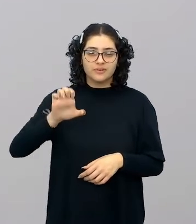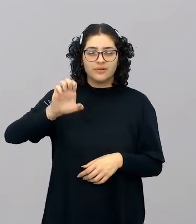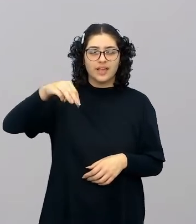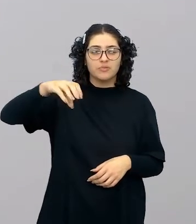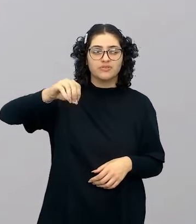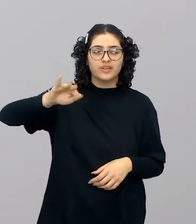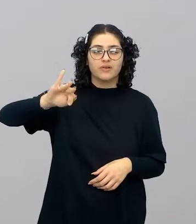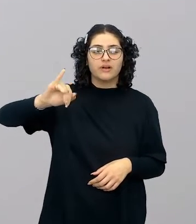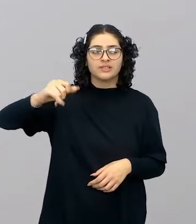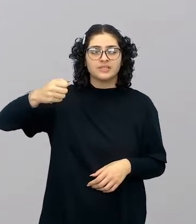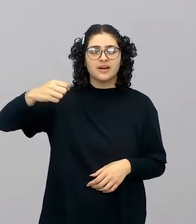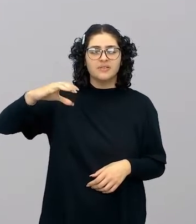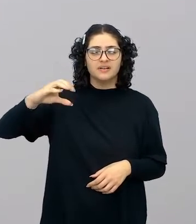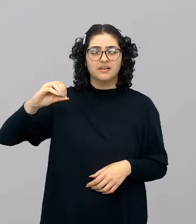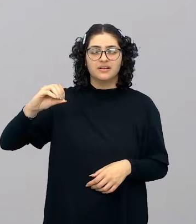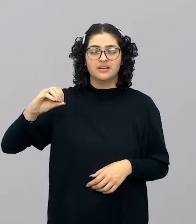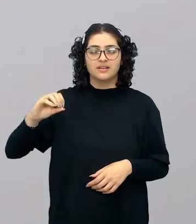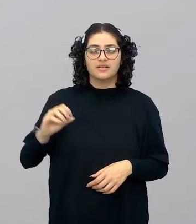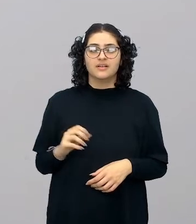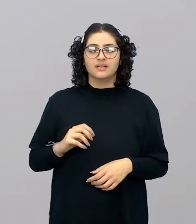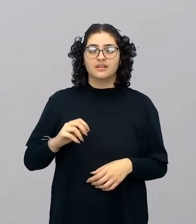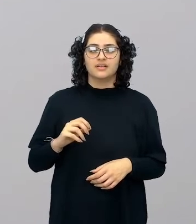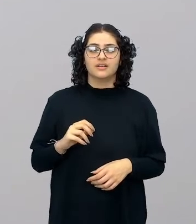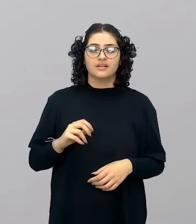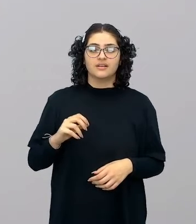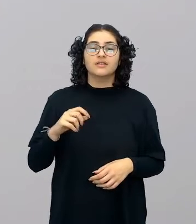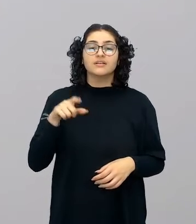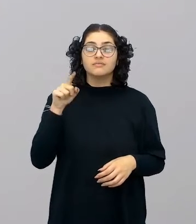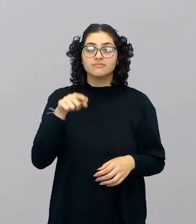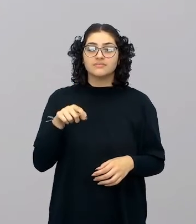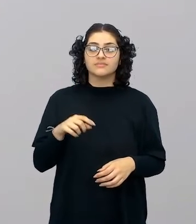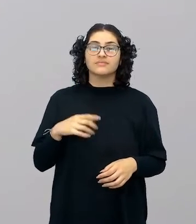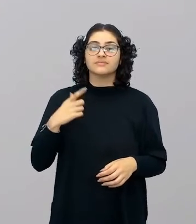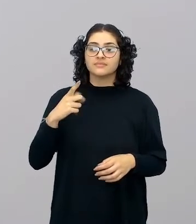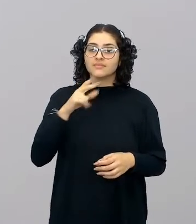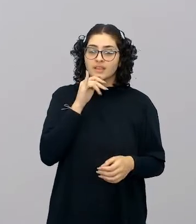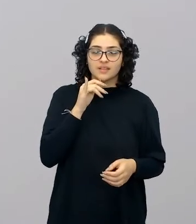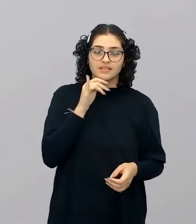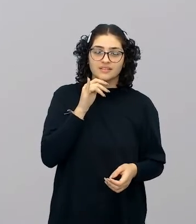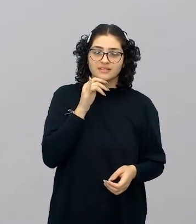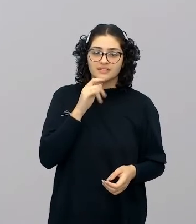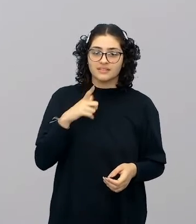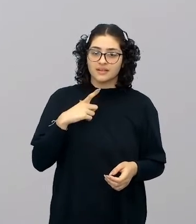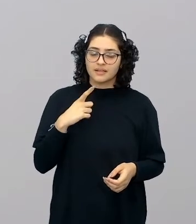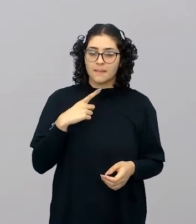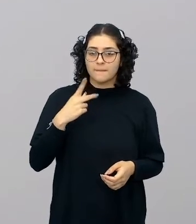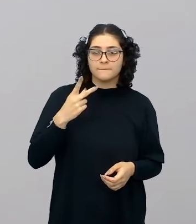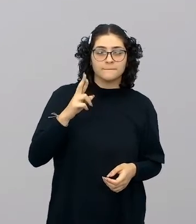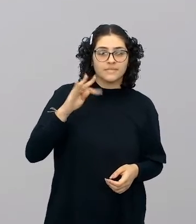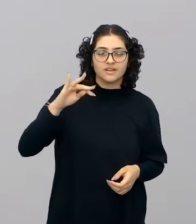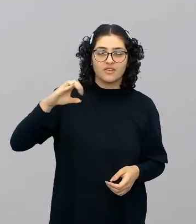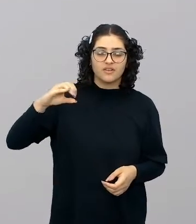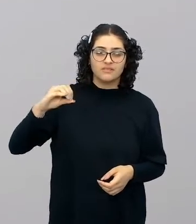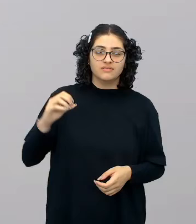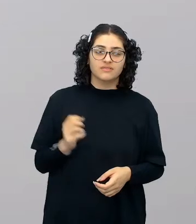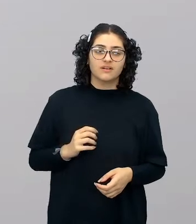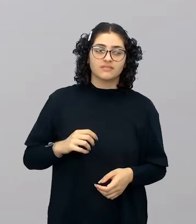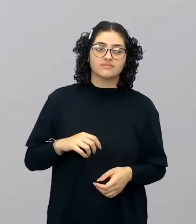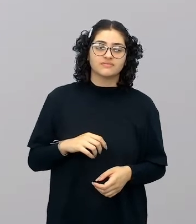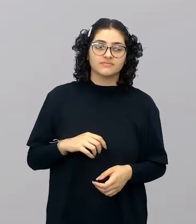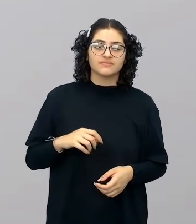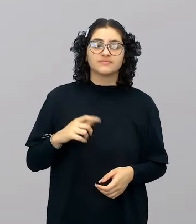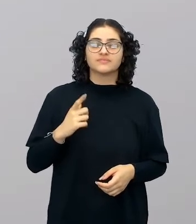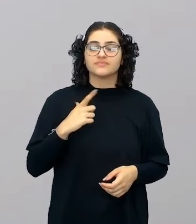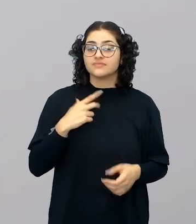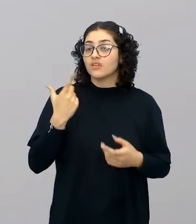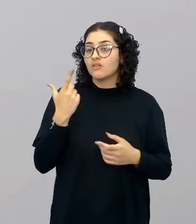muito difícil esses fatores recrutarem plaquetas, proteínas e outras células para